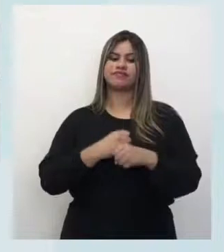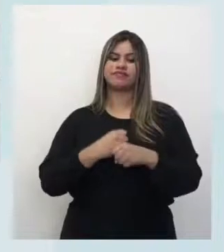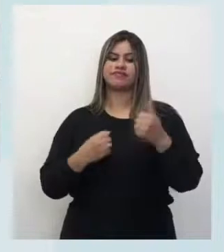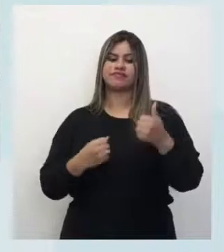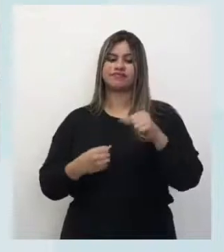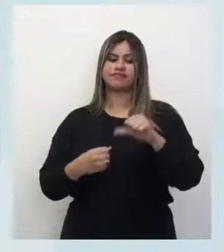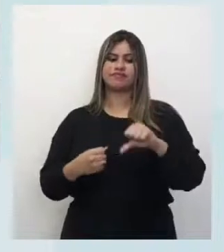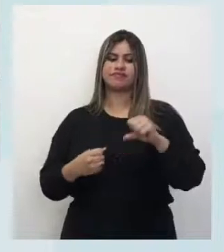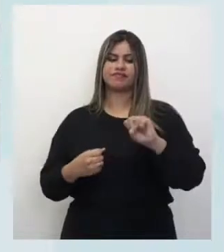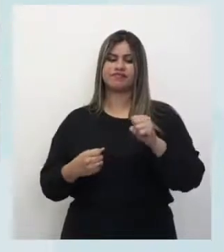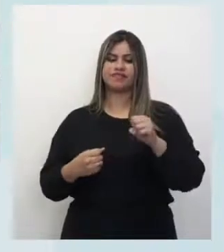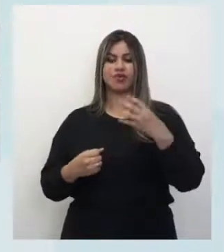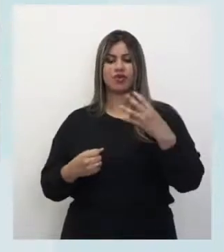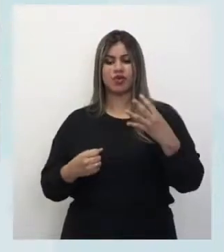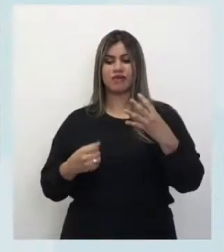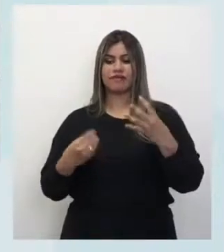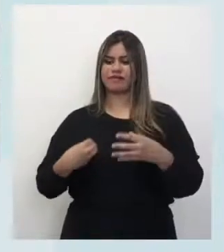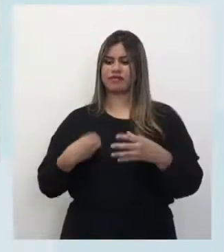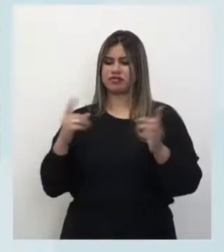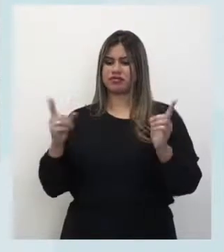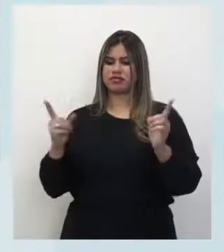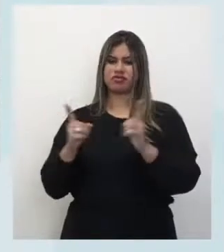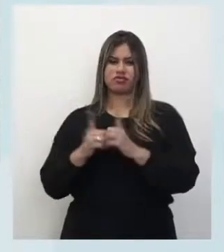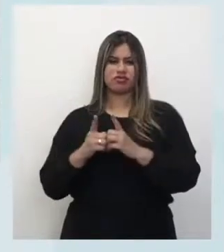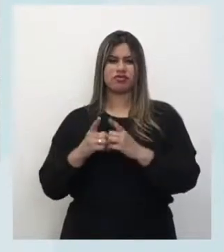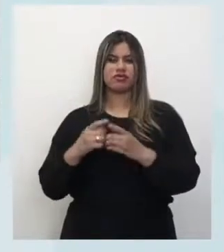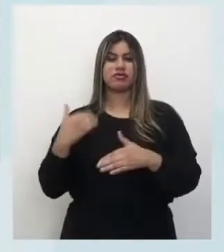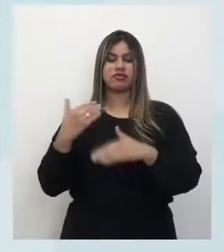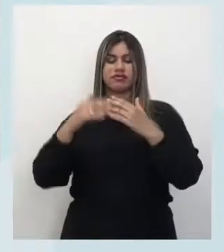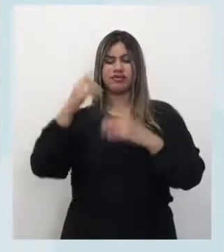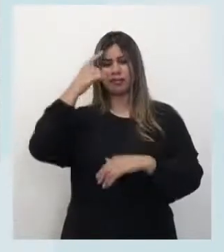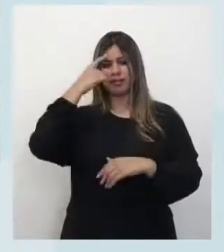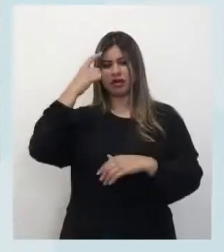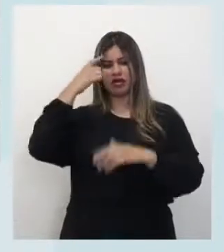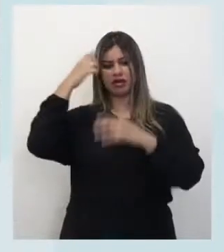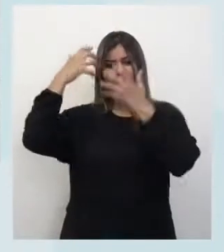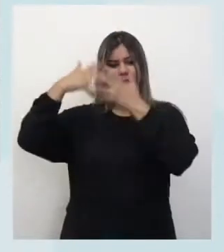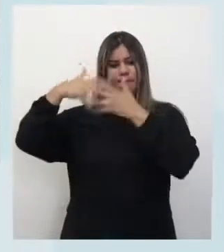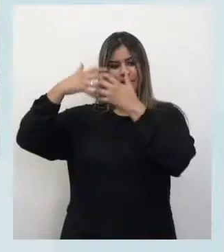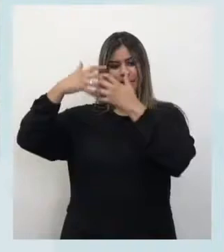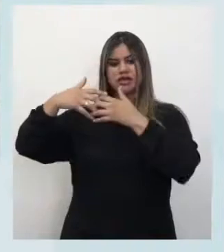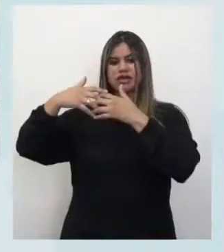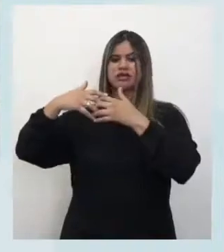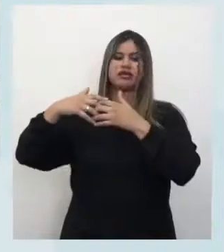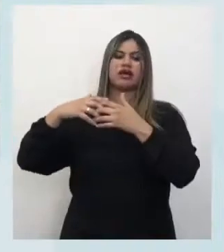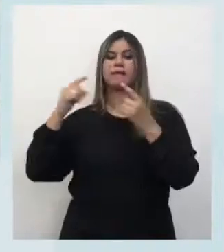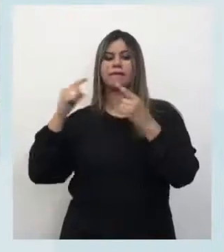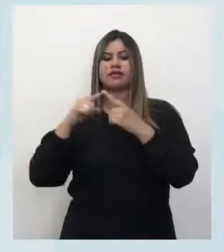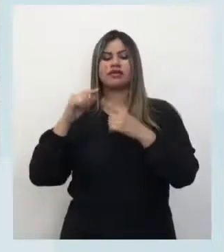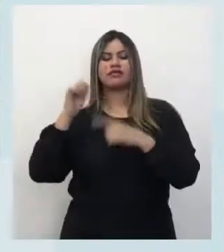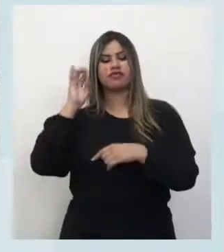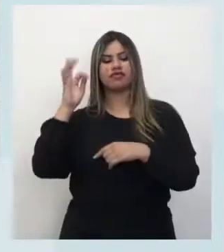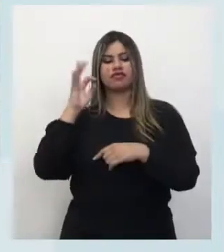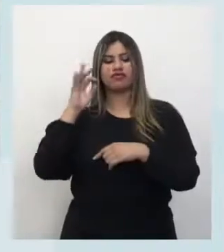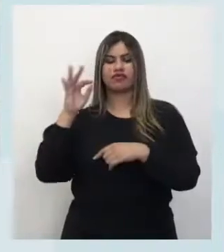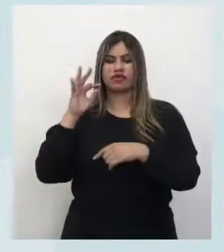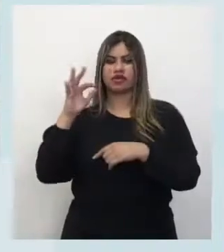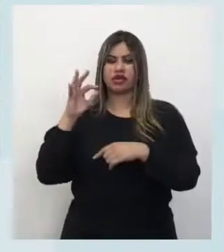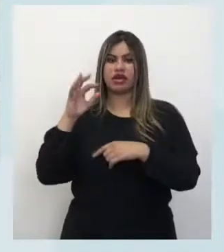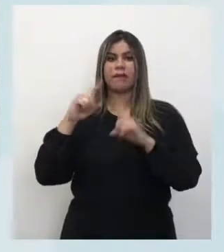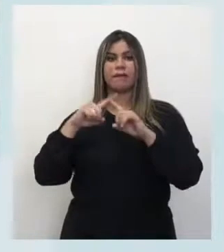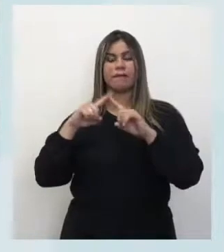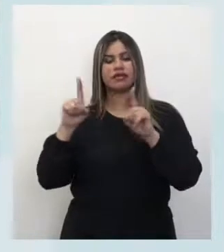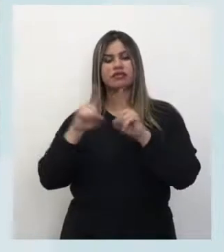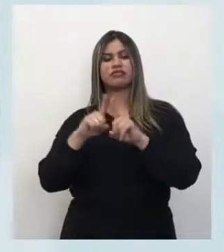Ricoeur. Desenvolveu o seu pensamento em várias áreas e não apenas na filosofia, né? Então a gente estuda o Foucault na